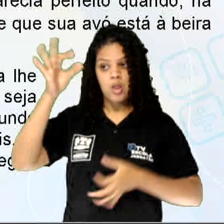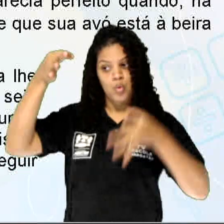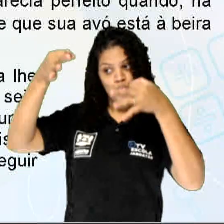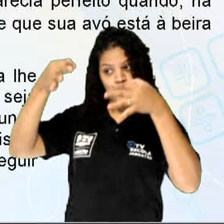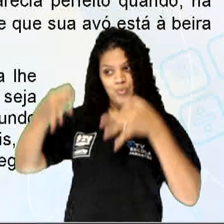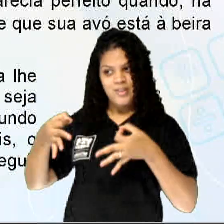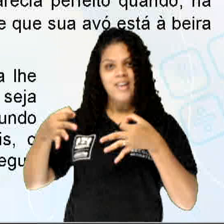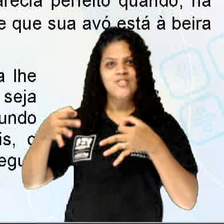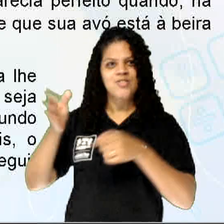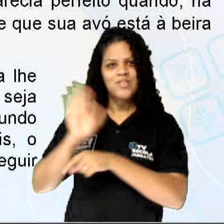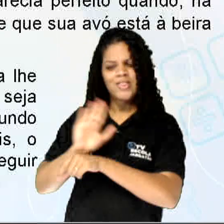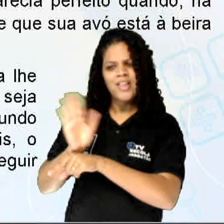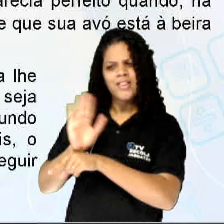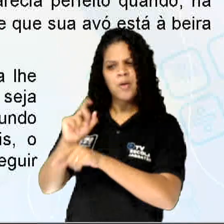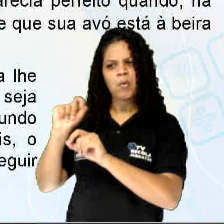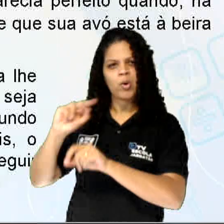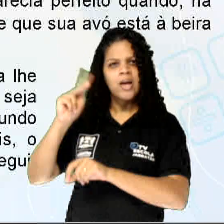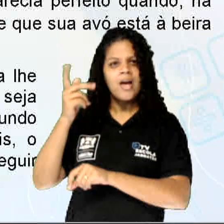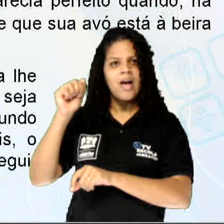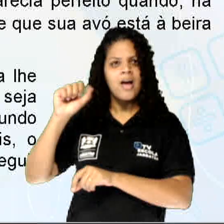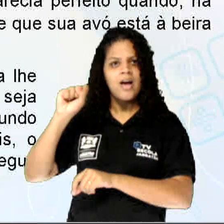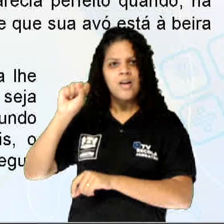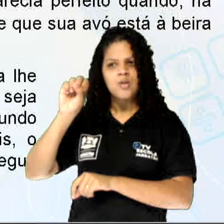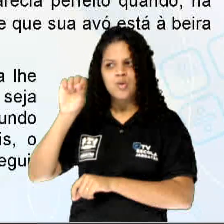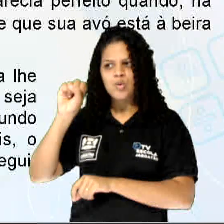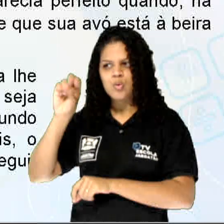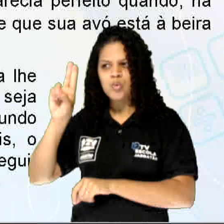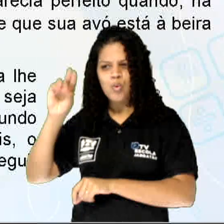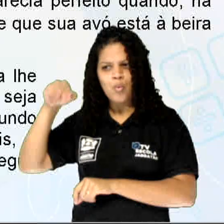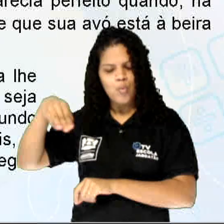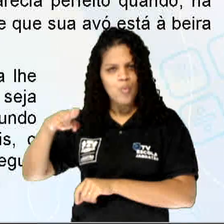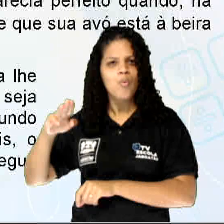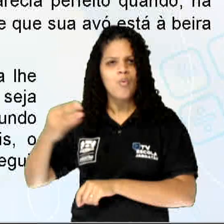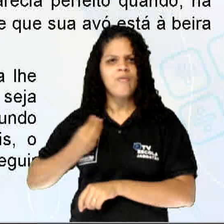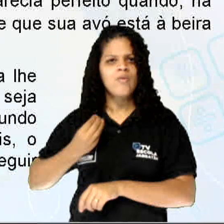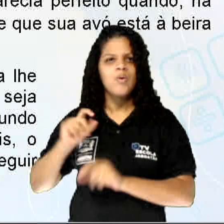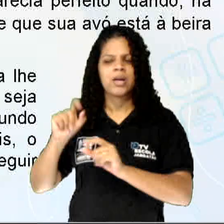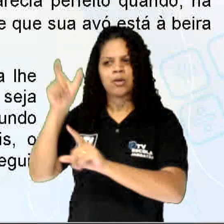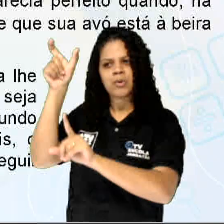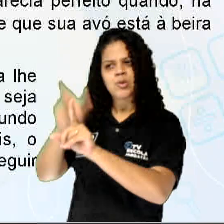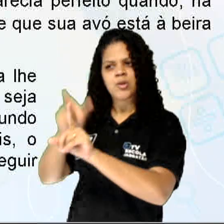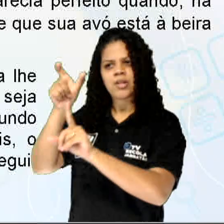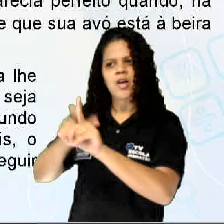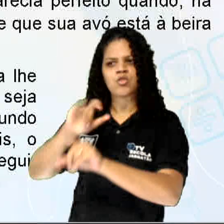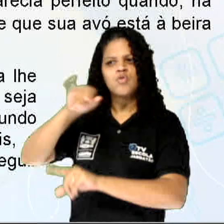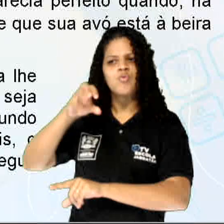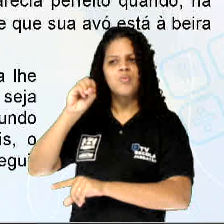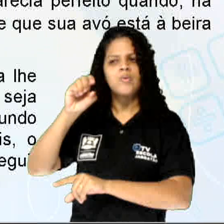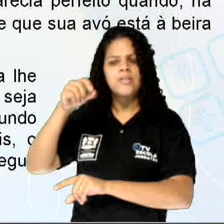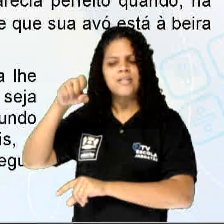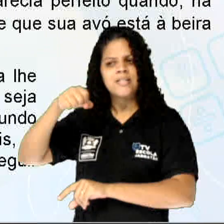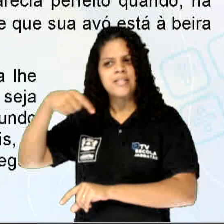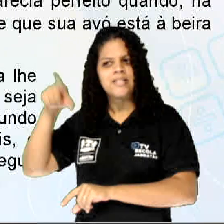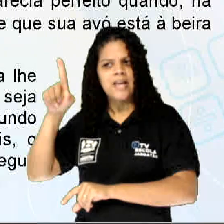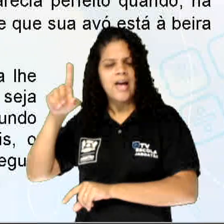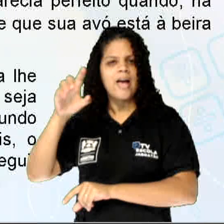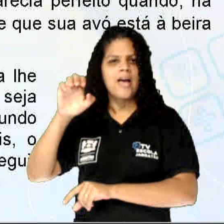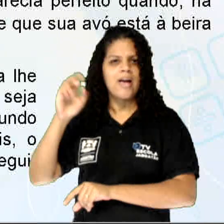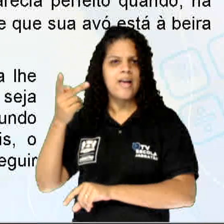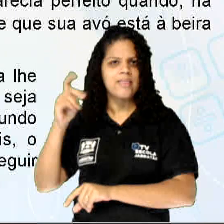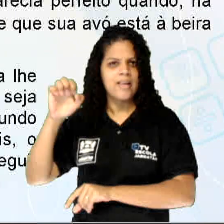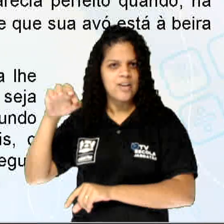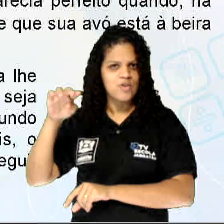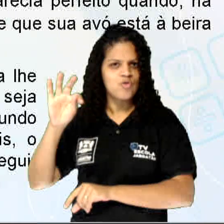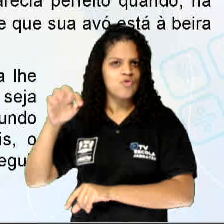trama, Hassum vive José Ernesto, um candidato à presidência da República que se vê no segundo turno